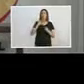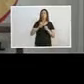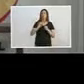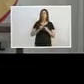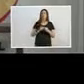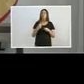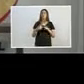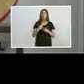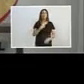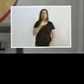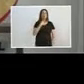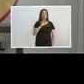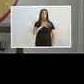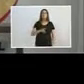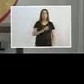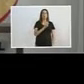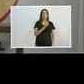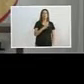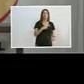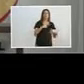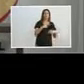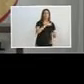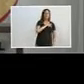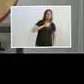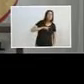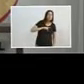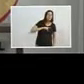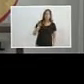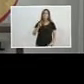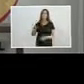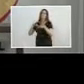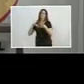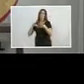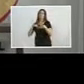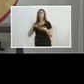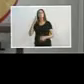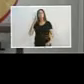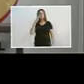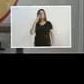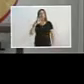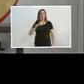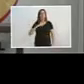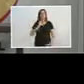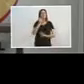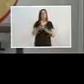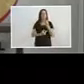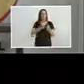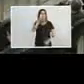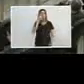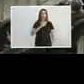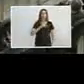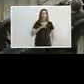em benefício particular. Muitos sabem, muitos têm medo. Mas nós vamos enfrentar aqui e vamos apurar isso. Obrigado, senhores.